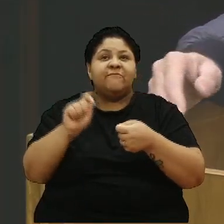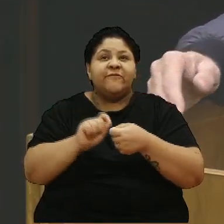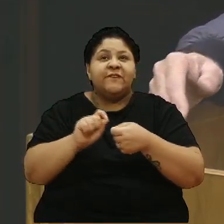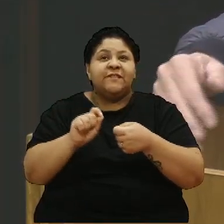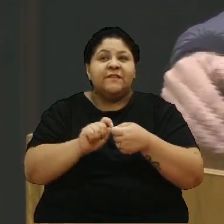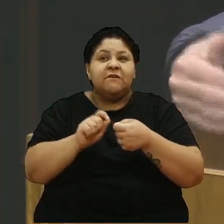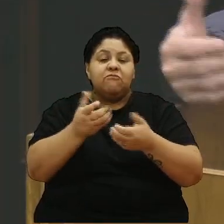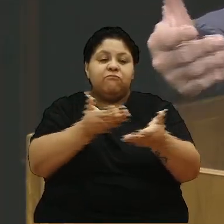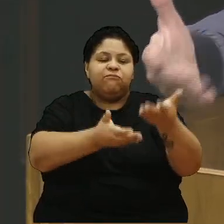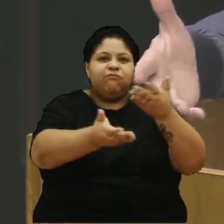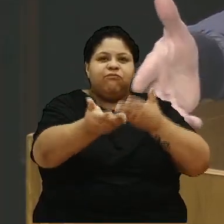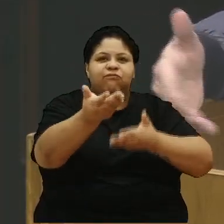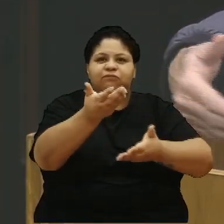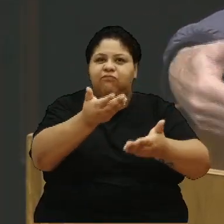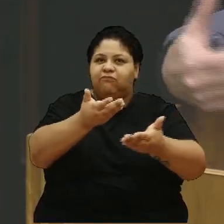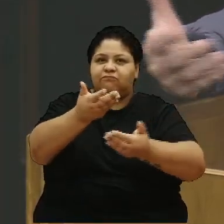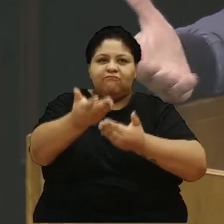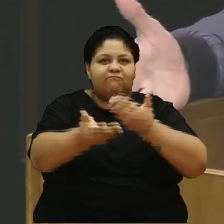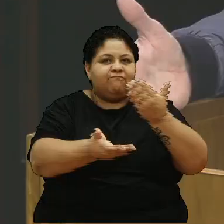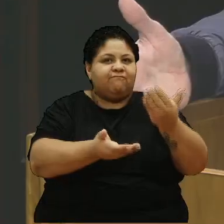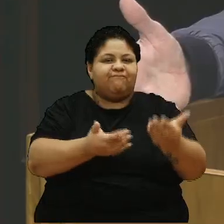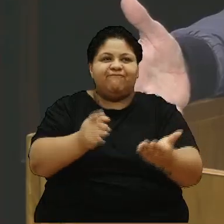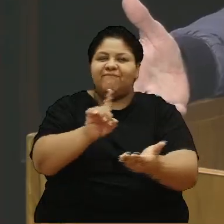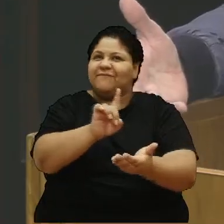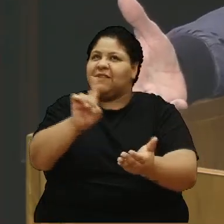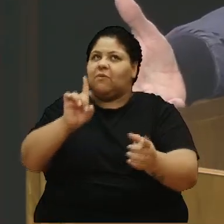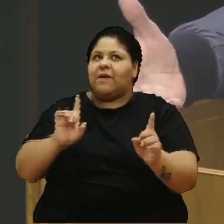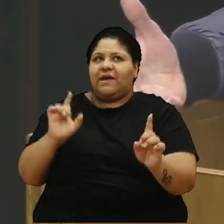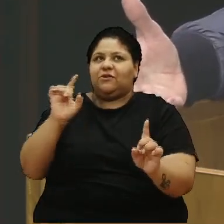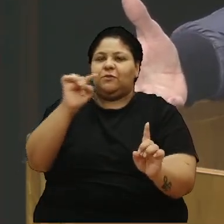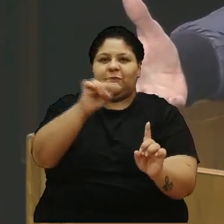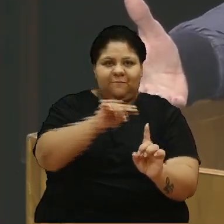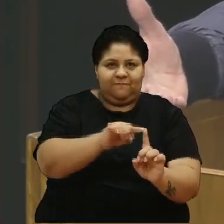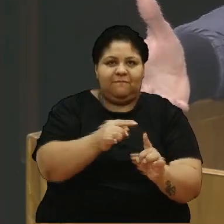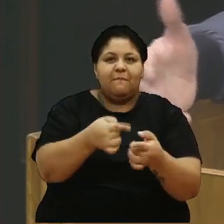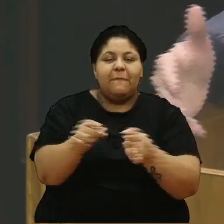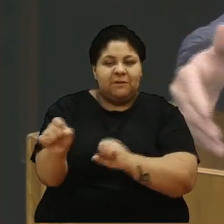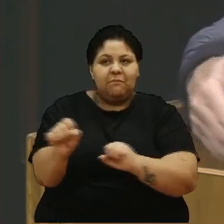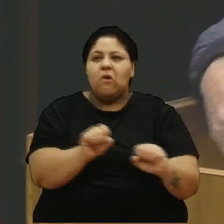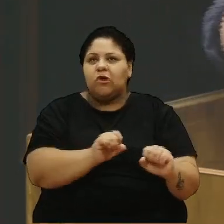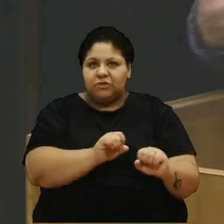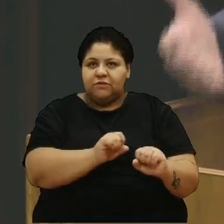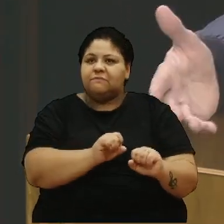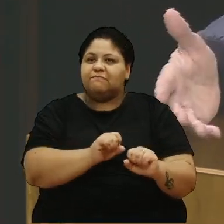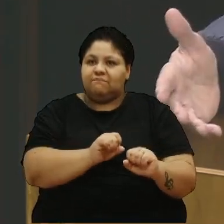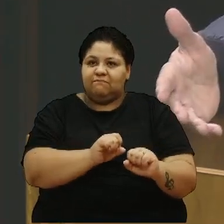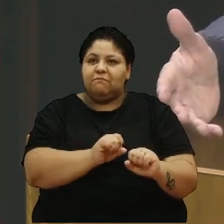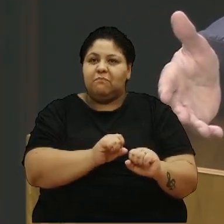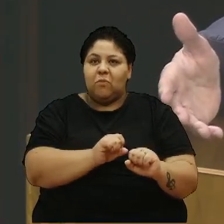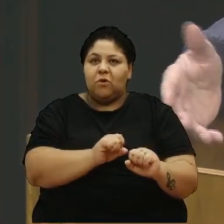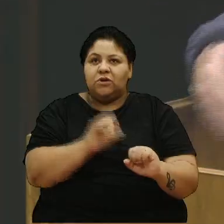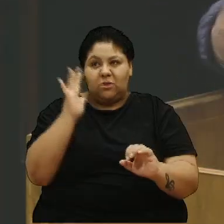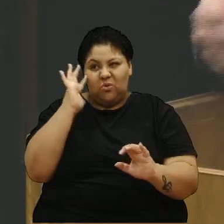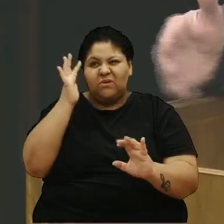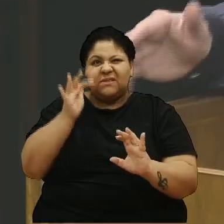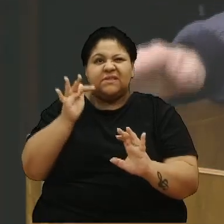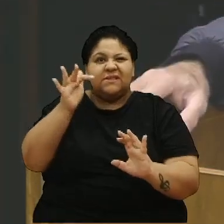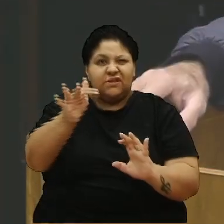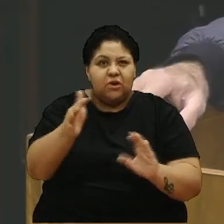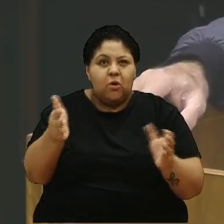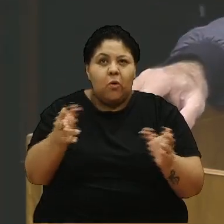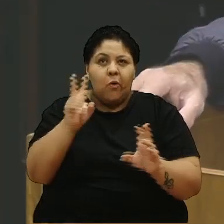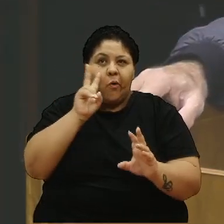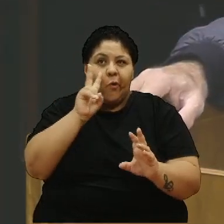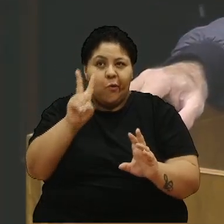contraponto. Não seria esse o objetivo, mas pode vir a ser. Nós viemos aqui hoje